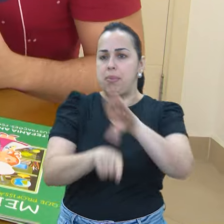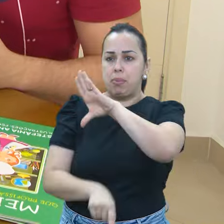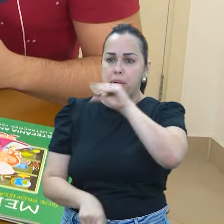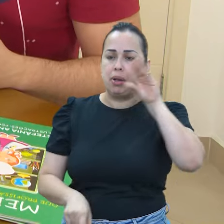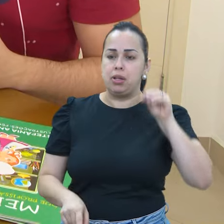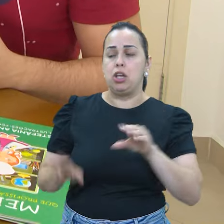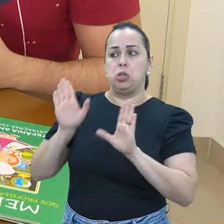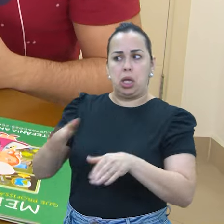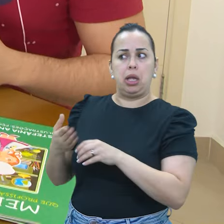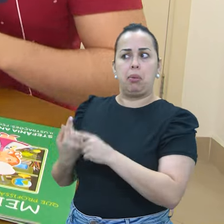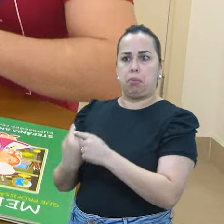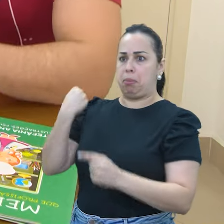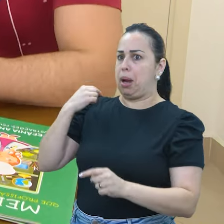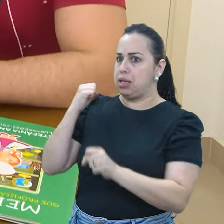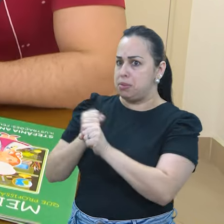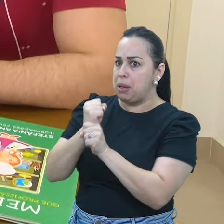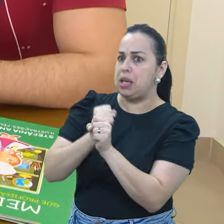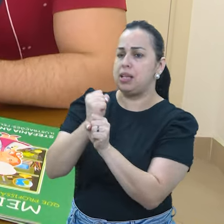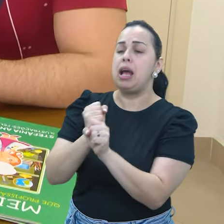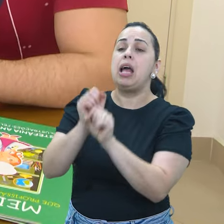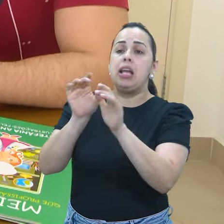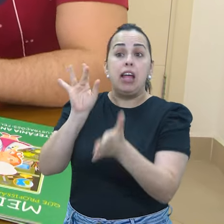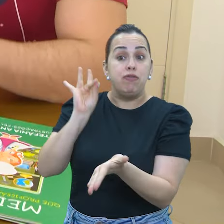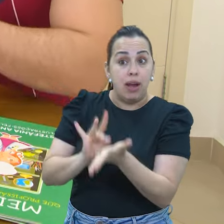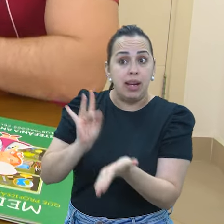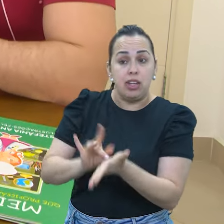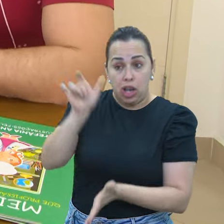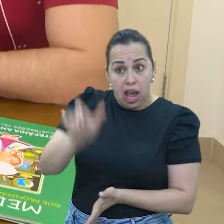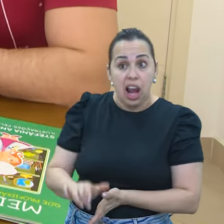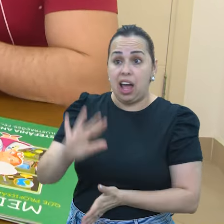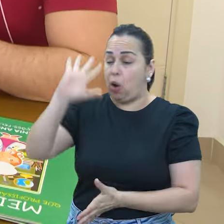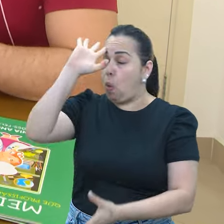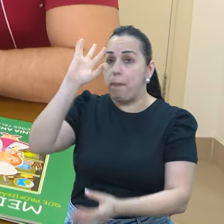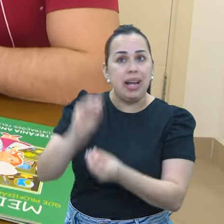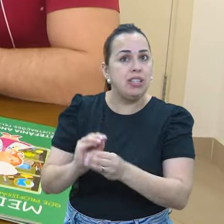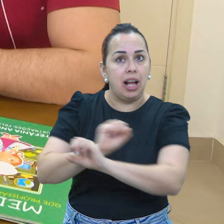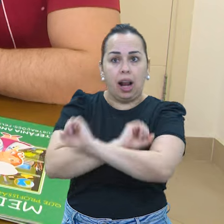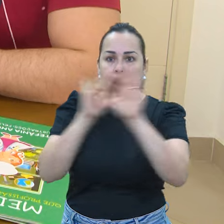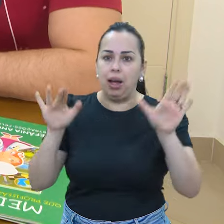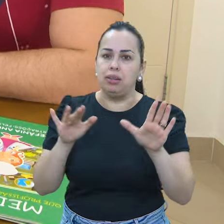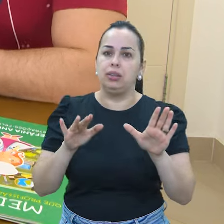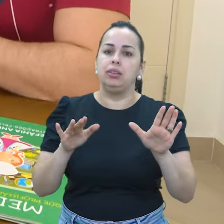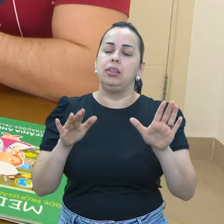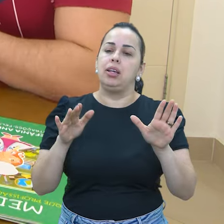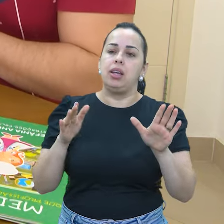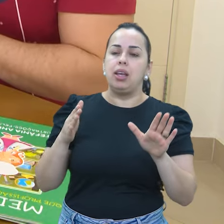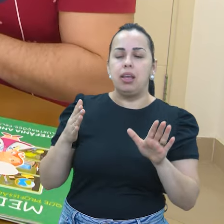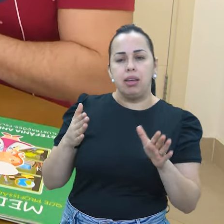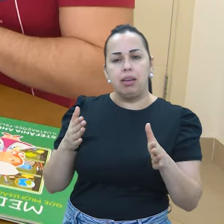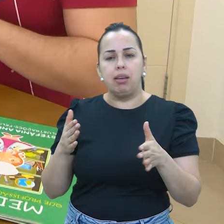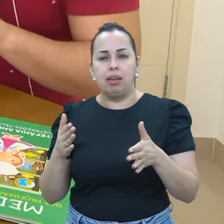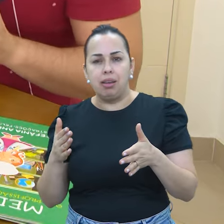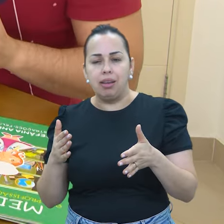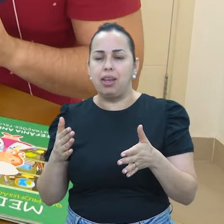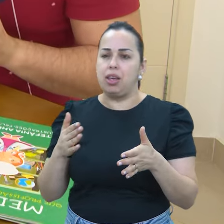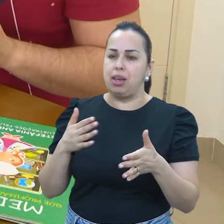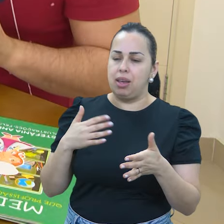para os adolescentes também, né, Stefânia, há alguns anos. Então, ela realmente entende disso. Eu listei